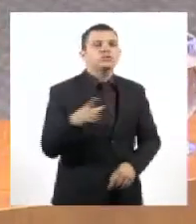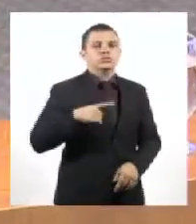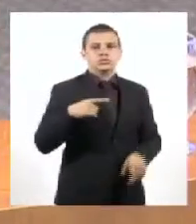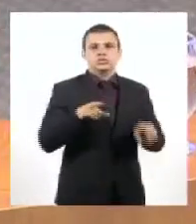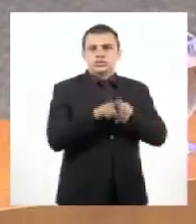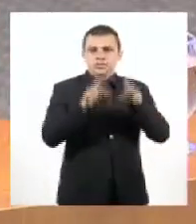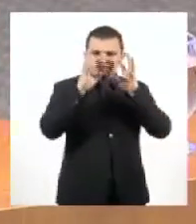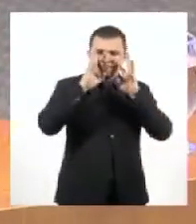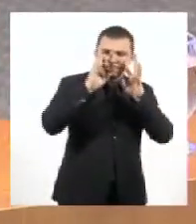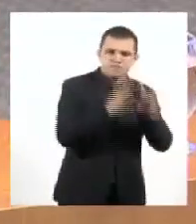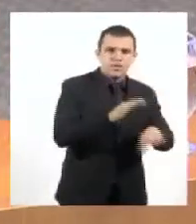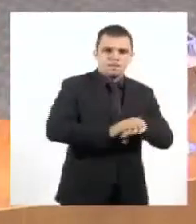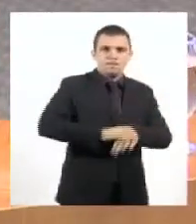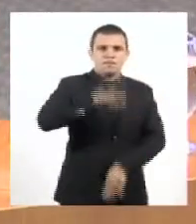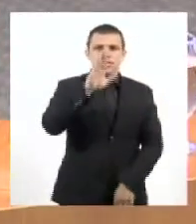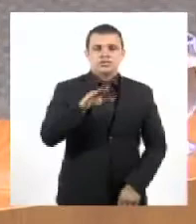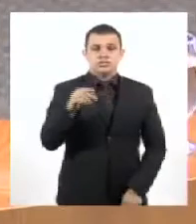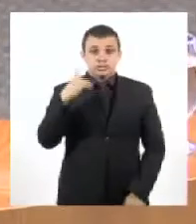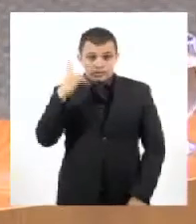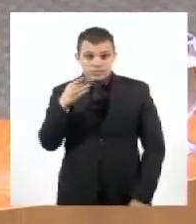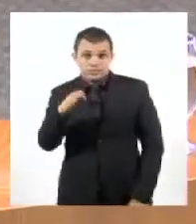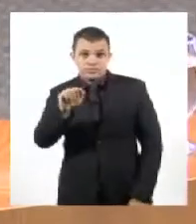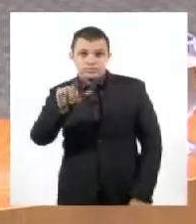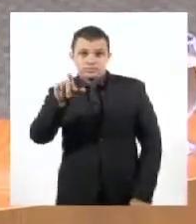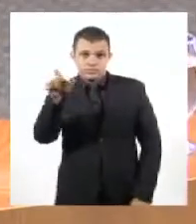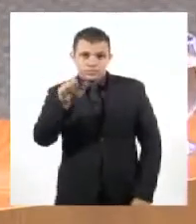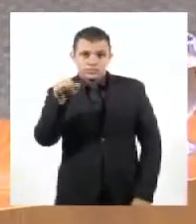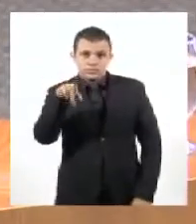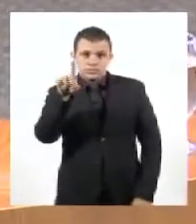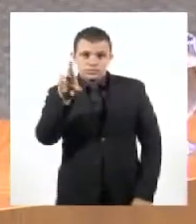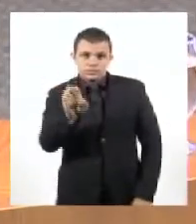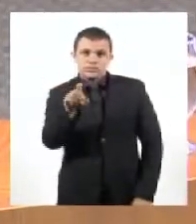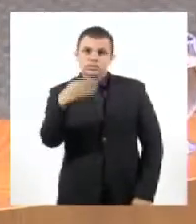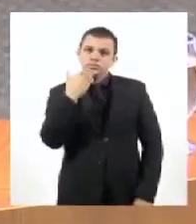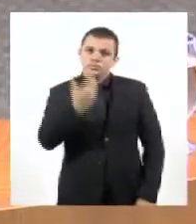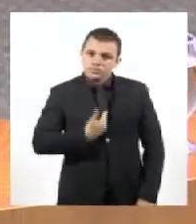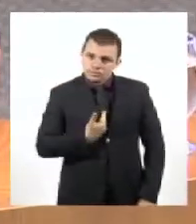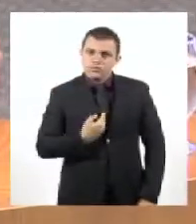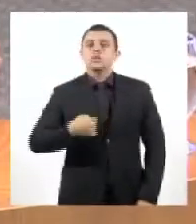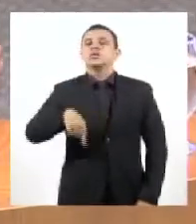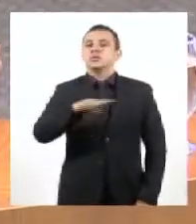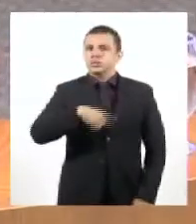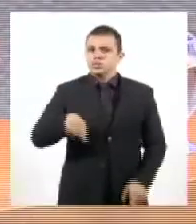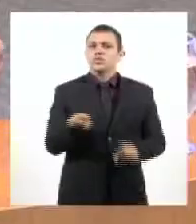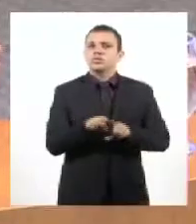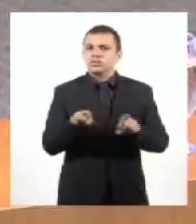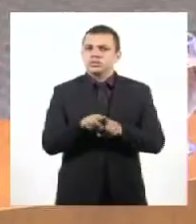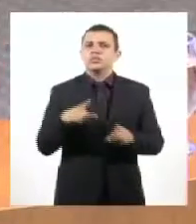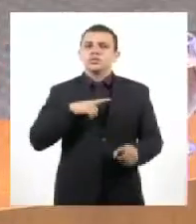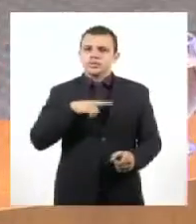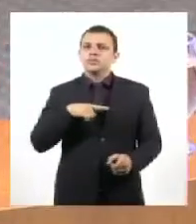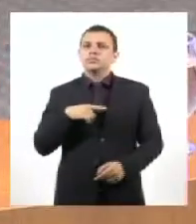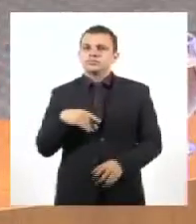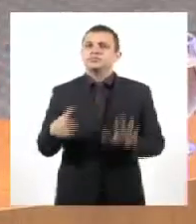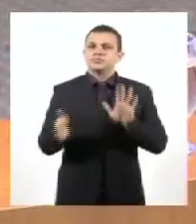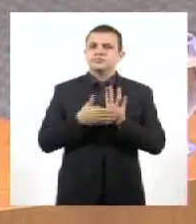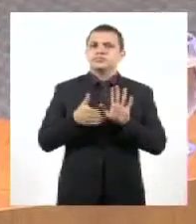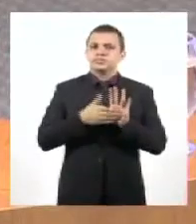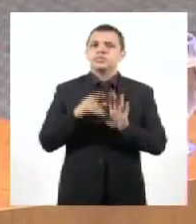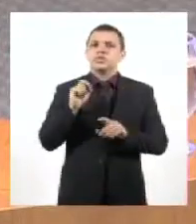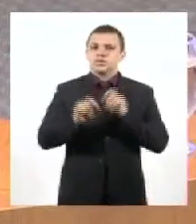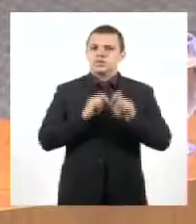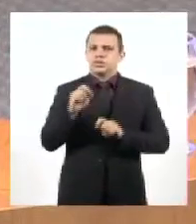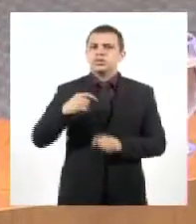total atenção. E, deputado Alexandre, como o senhor fez uma solicitação, nós temos uma determinação nas